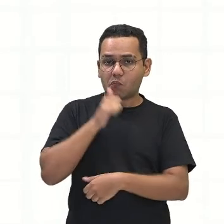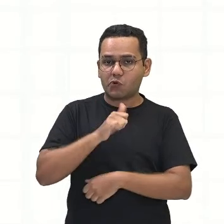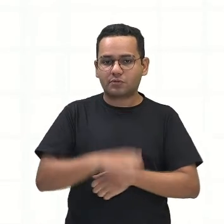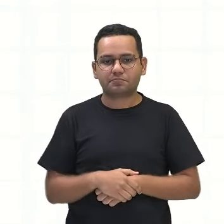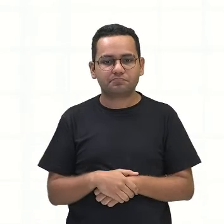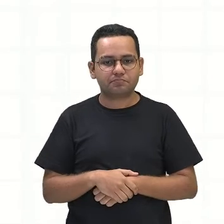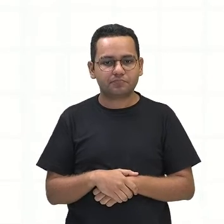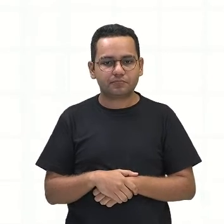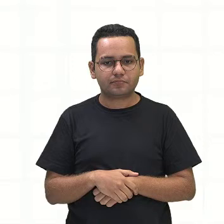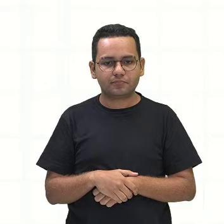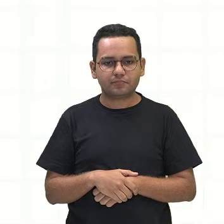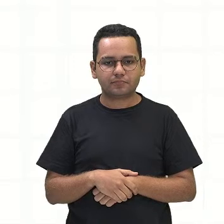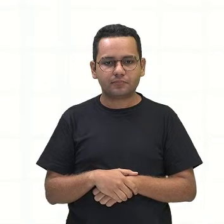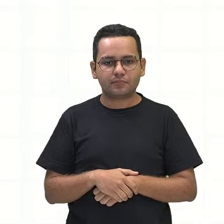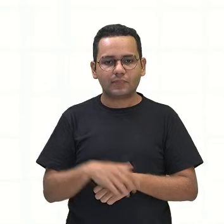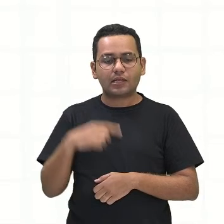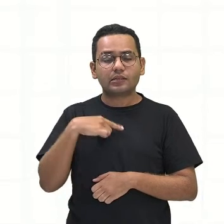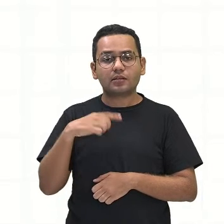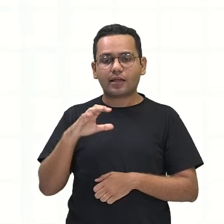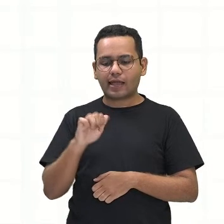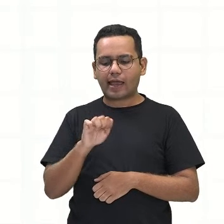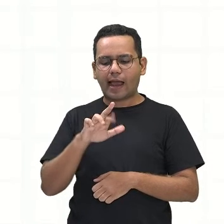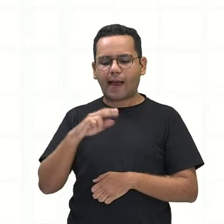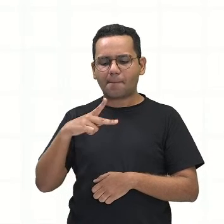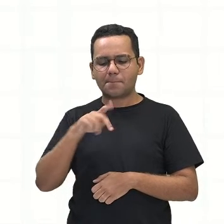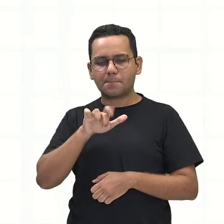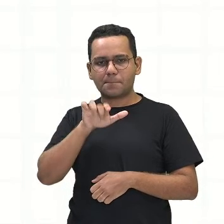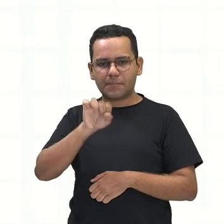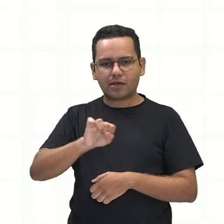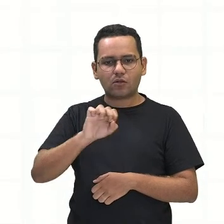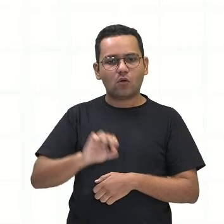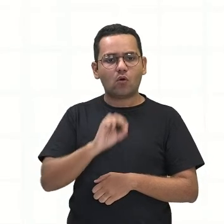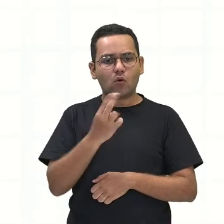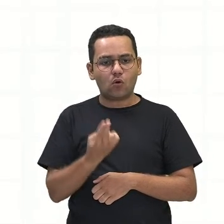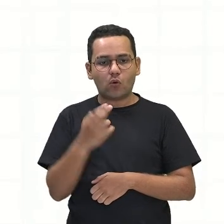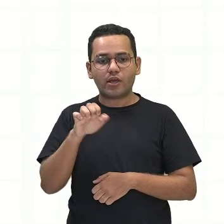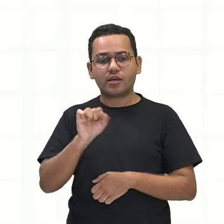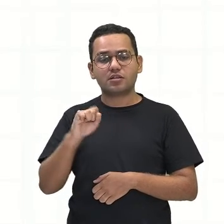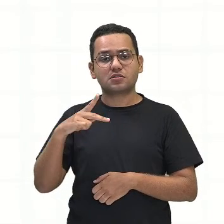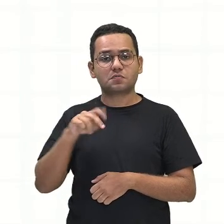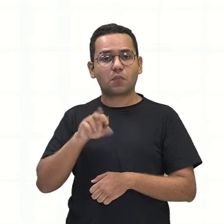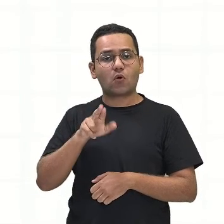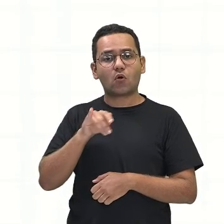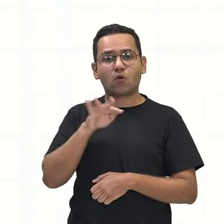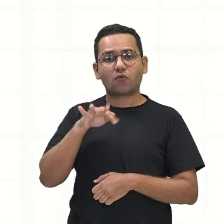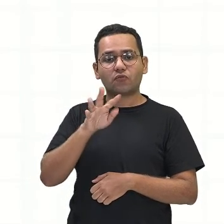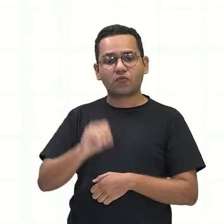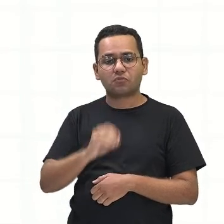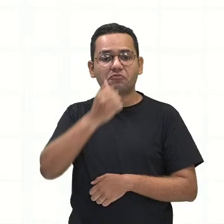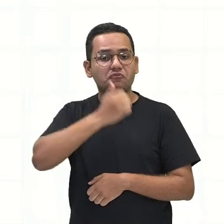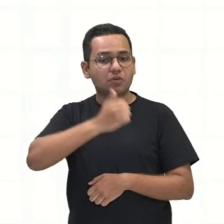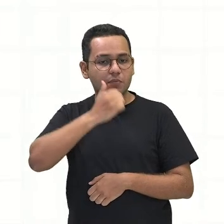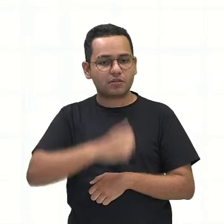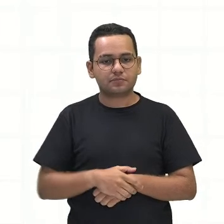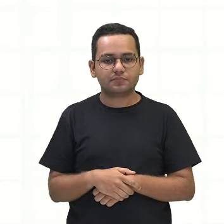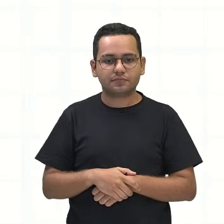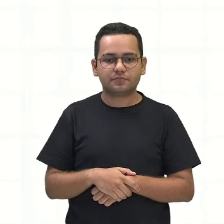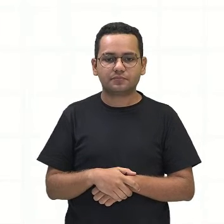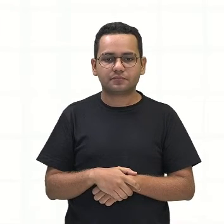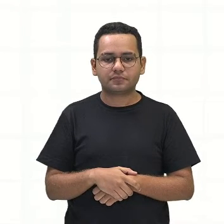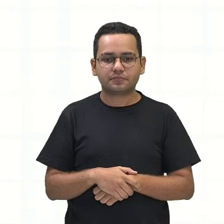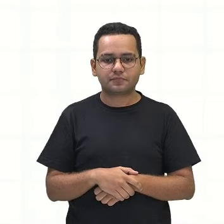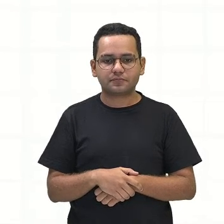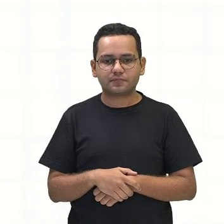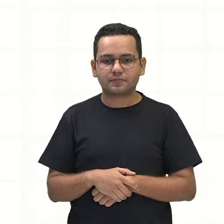de carpelos. Cada carpelo, ou esporófilo feminino, é constituído por uma zona alargada